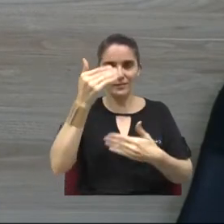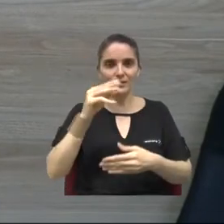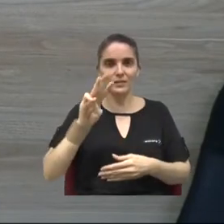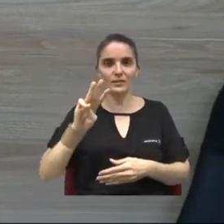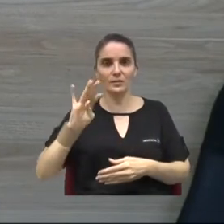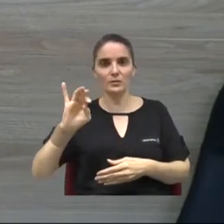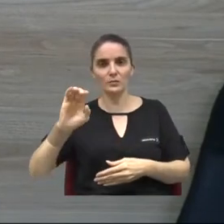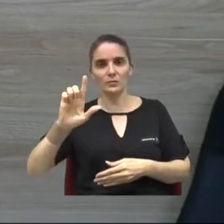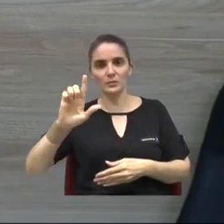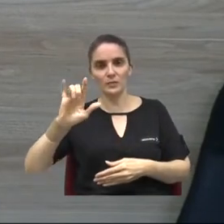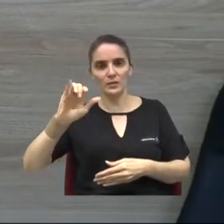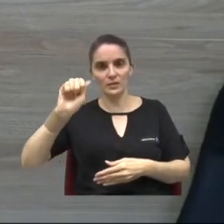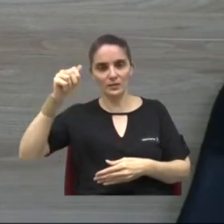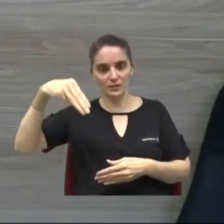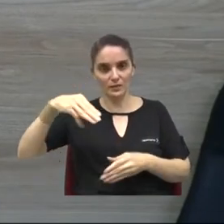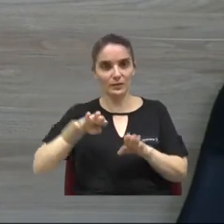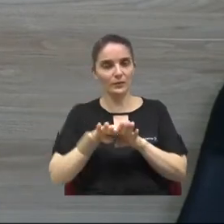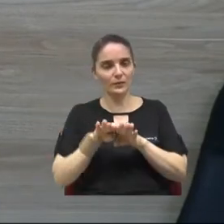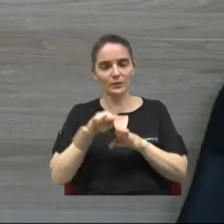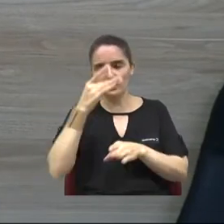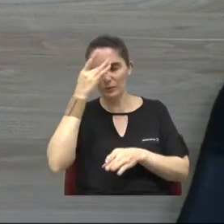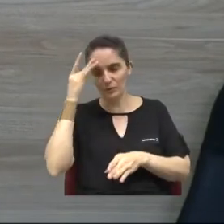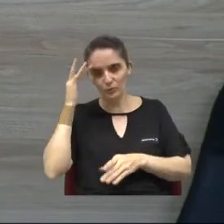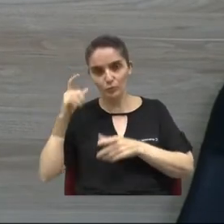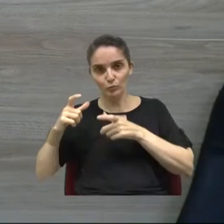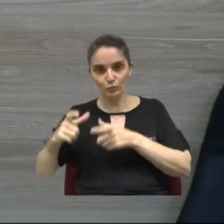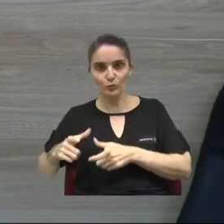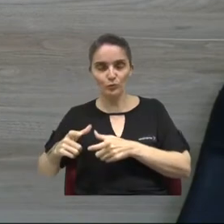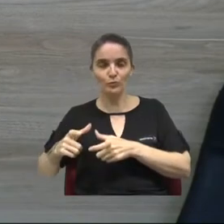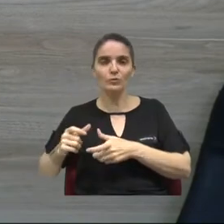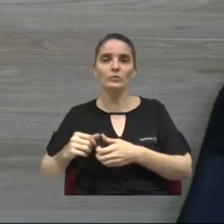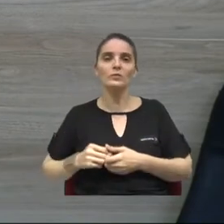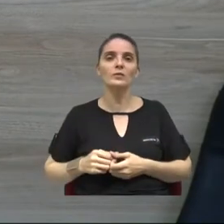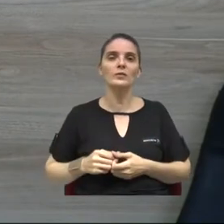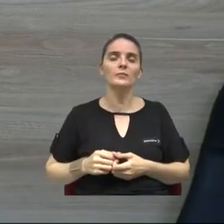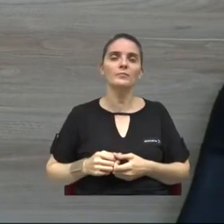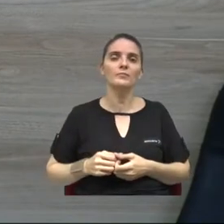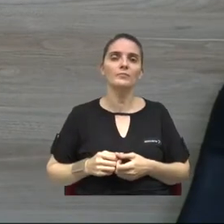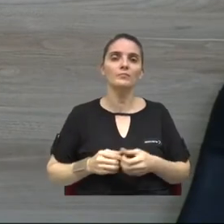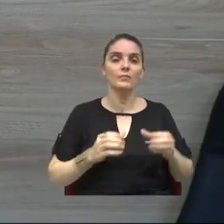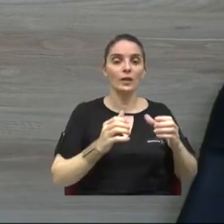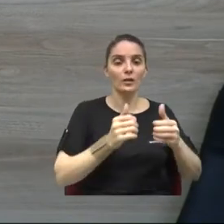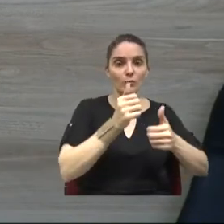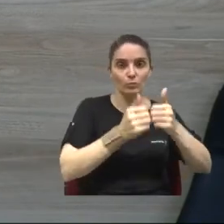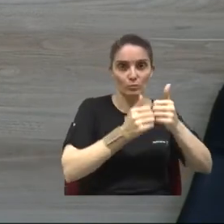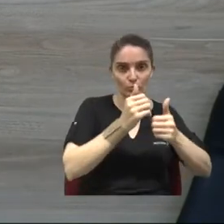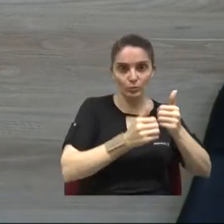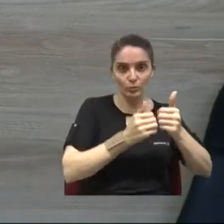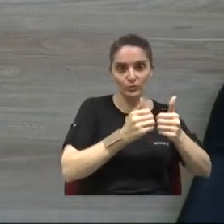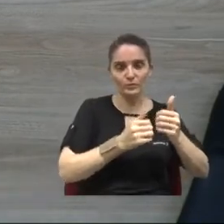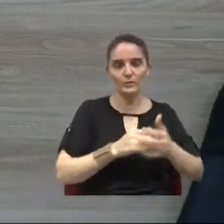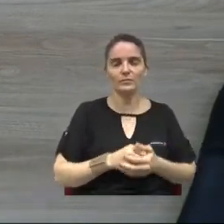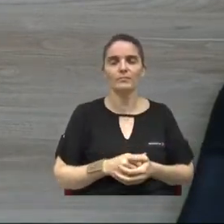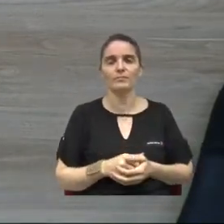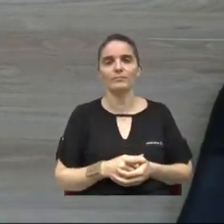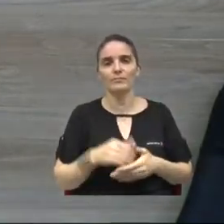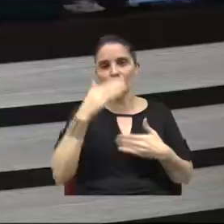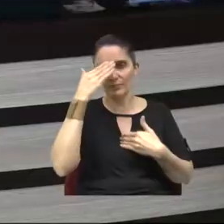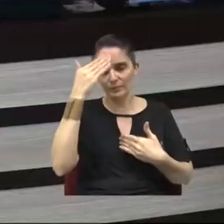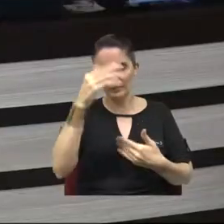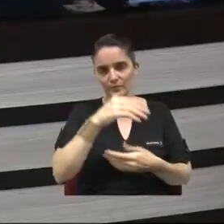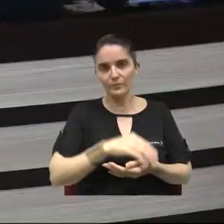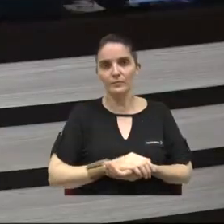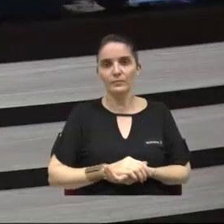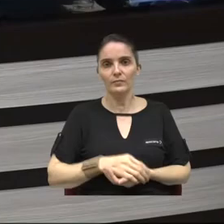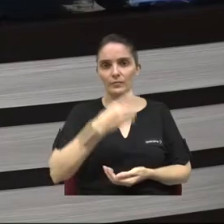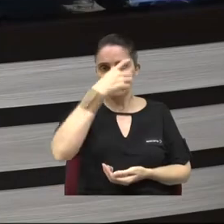os demais colaboradores ali do Abílio Pedro e do Furo Abilhão, que é o time também do coração, junto com o Estoril. Obrigado, presidente. Marco Xavier.